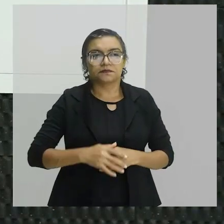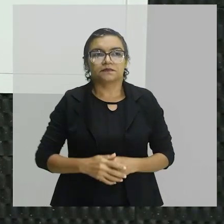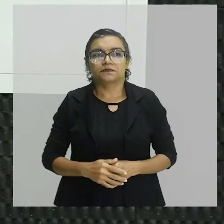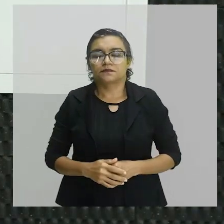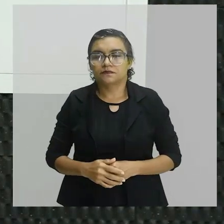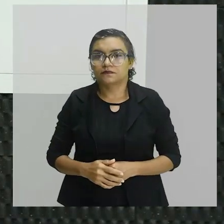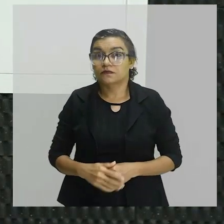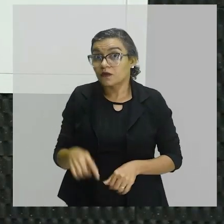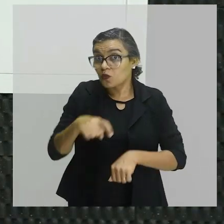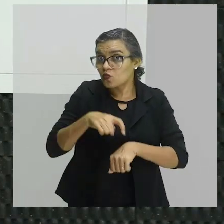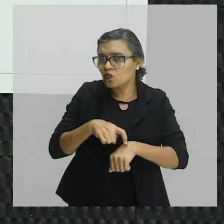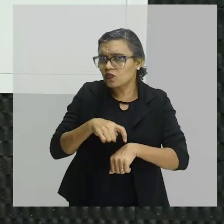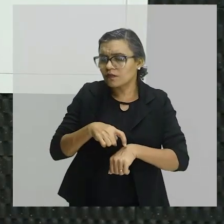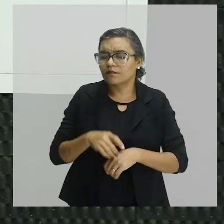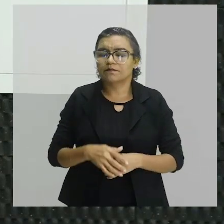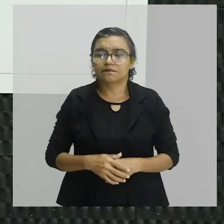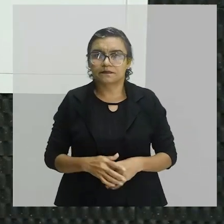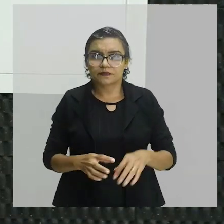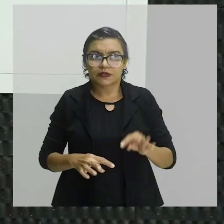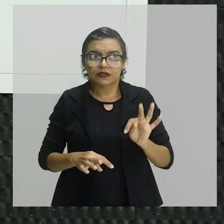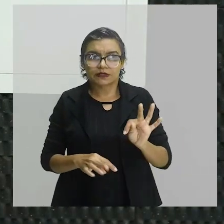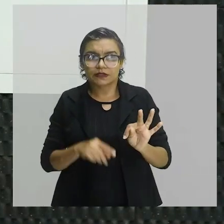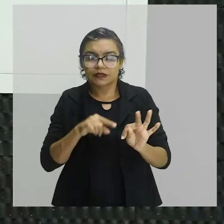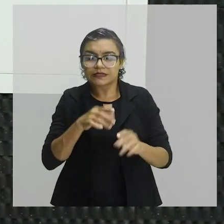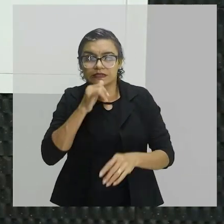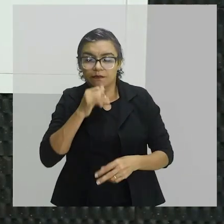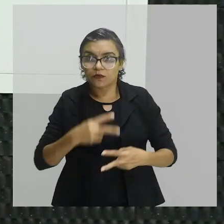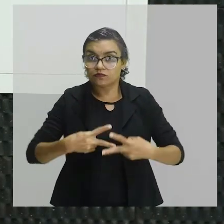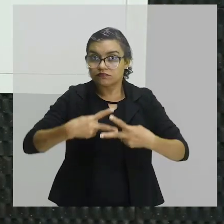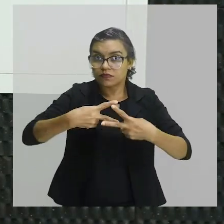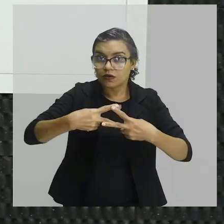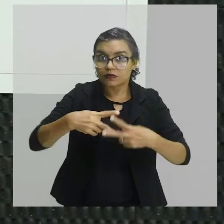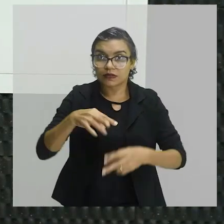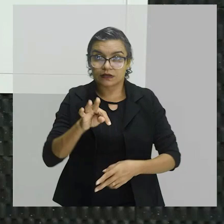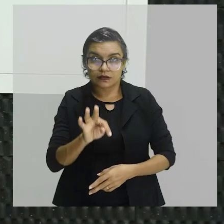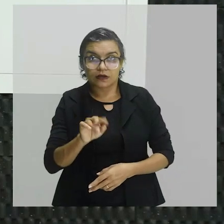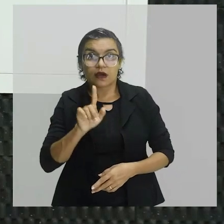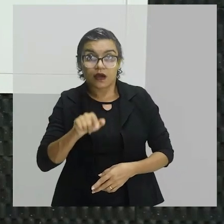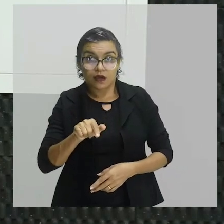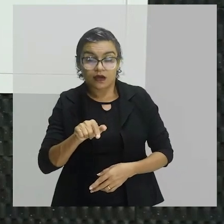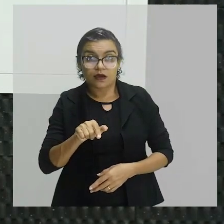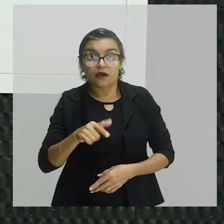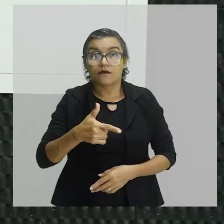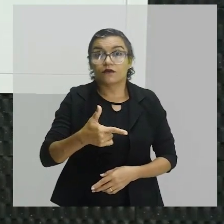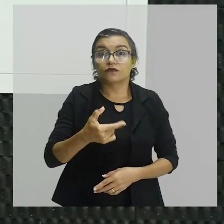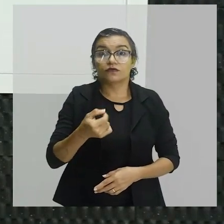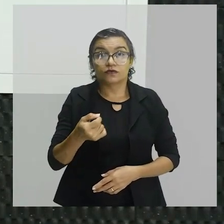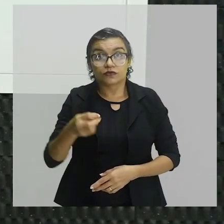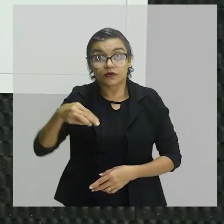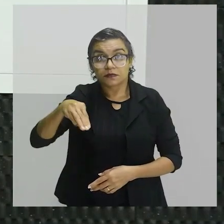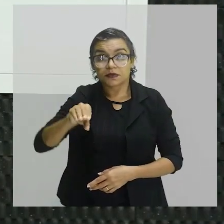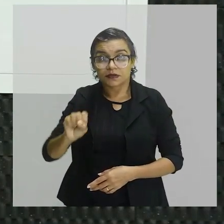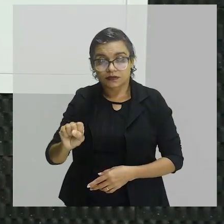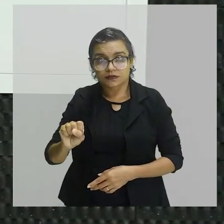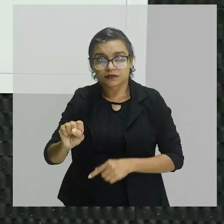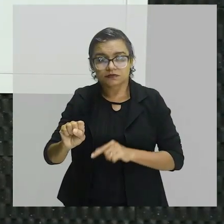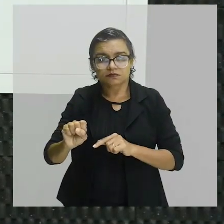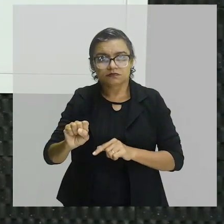caso, o tempo, o ΔT, foi de 20 milissegundos.